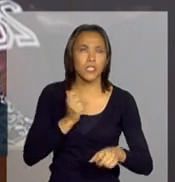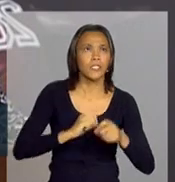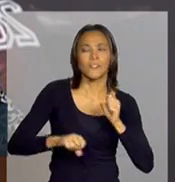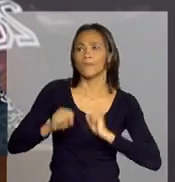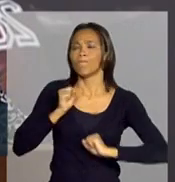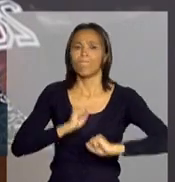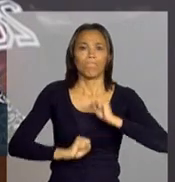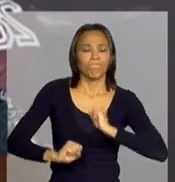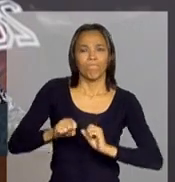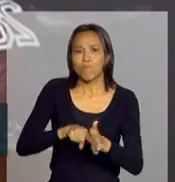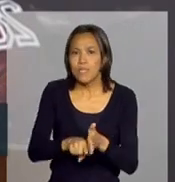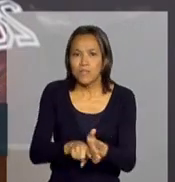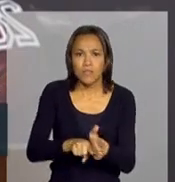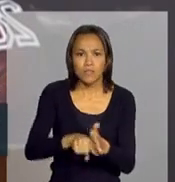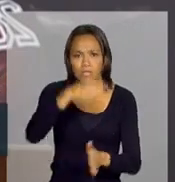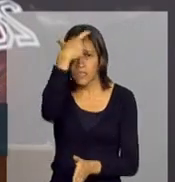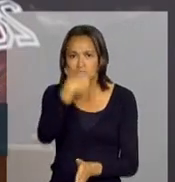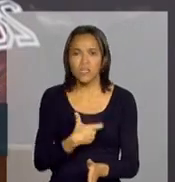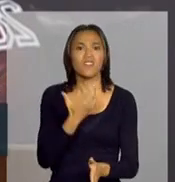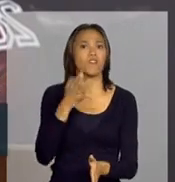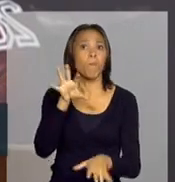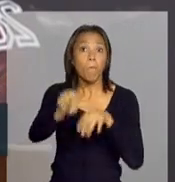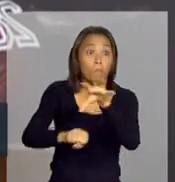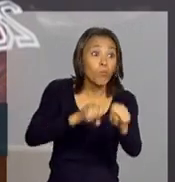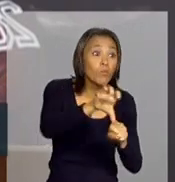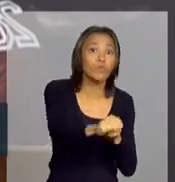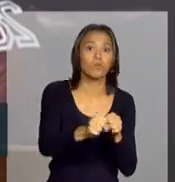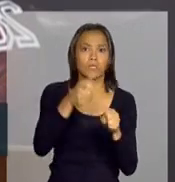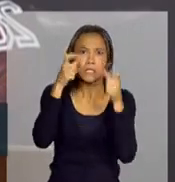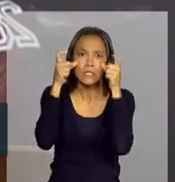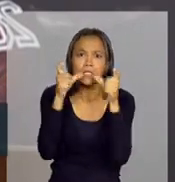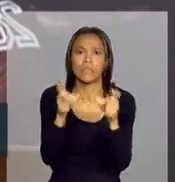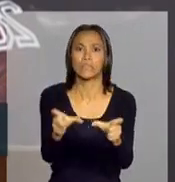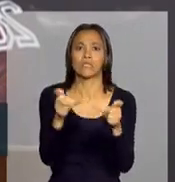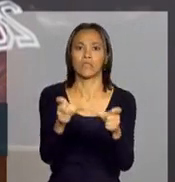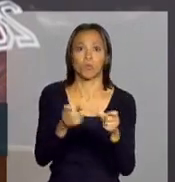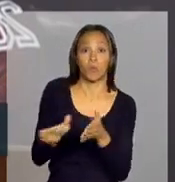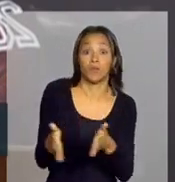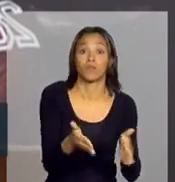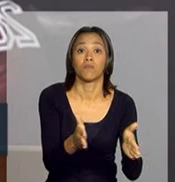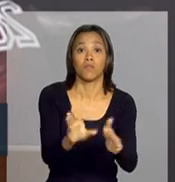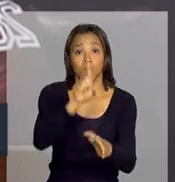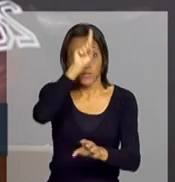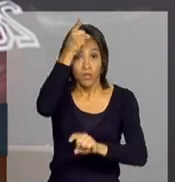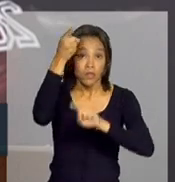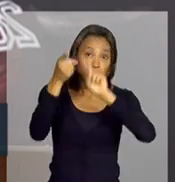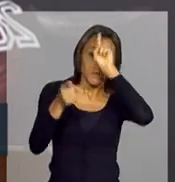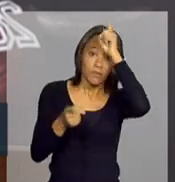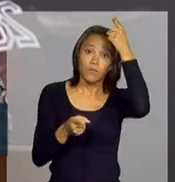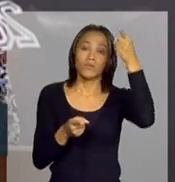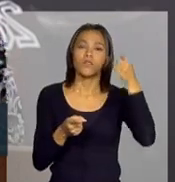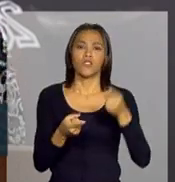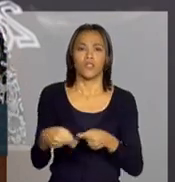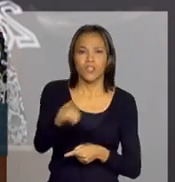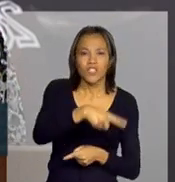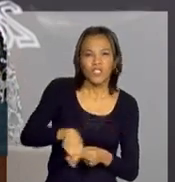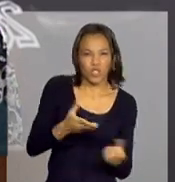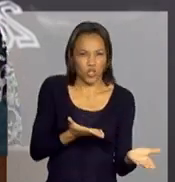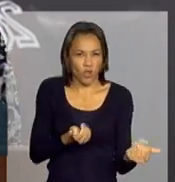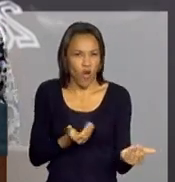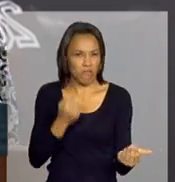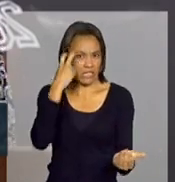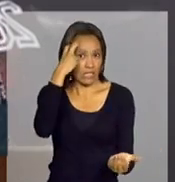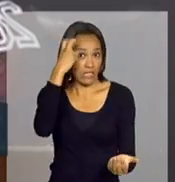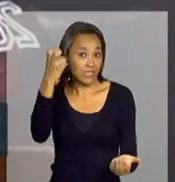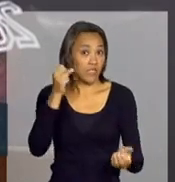inquietos jovens que buscam o caminho da criação jovens inteligentes